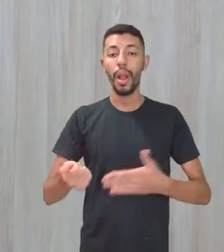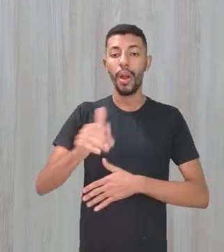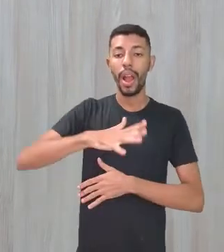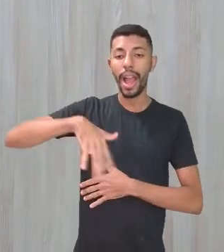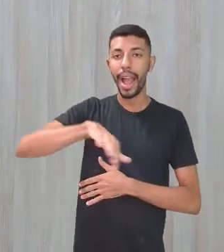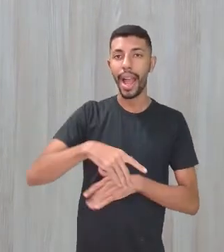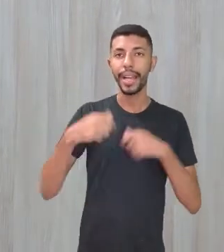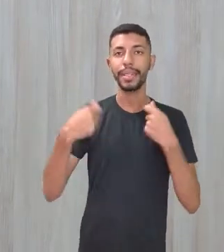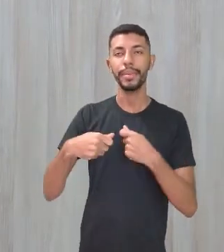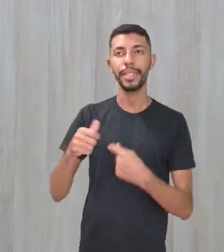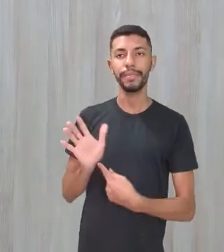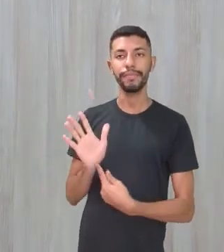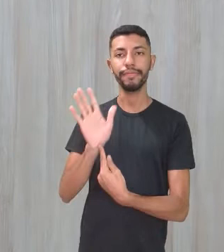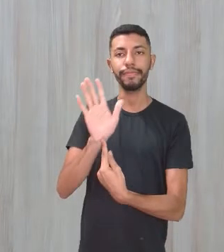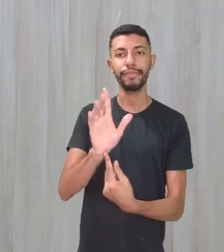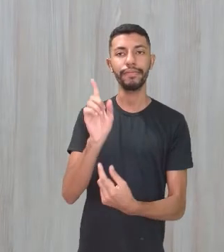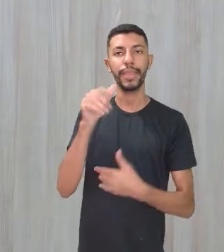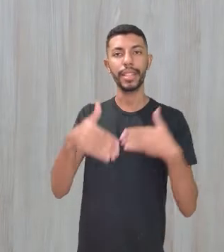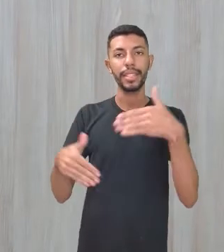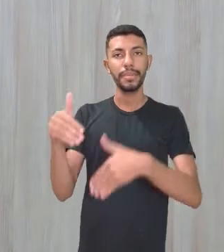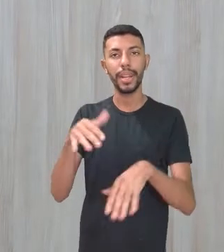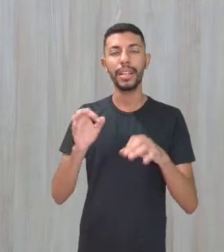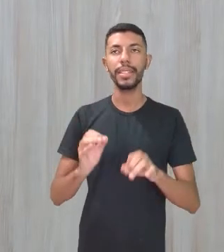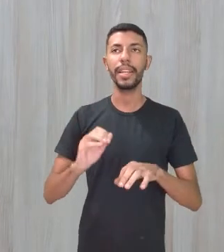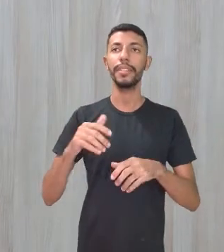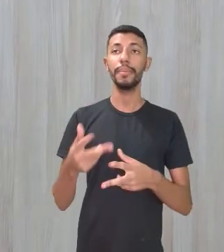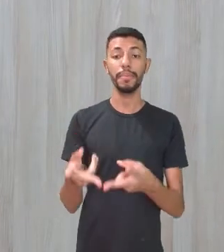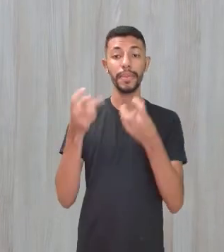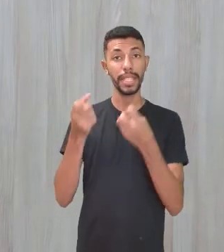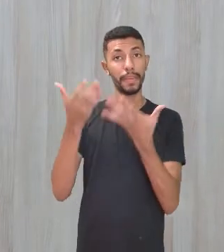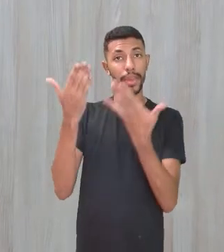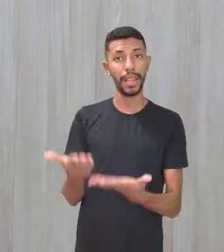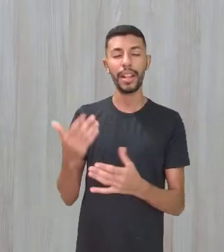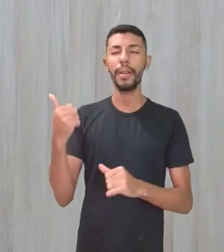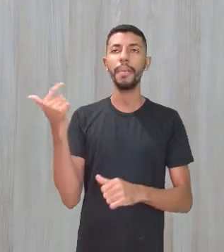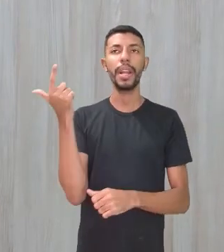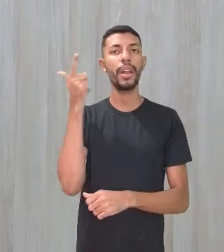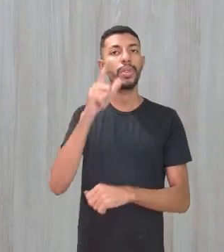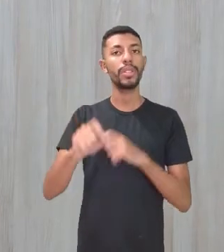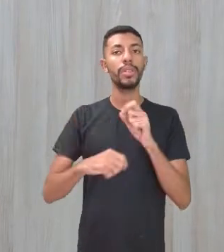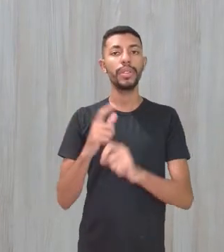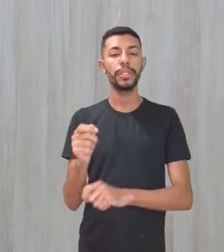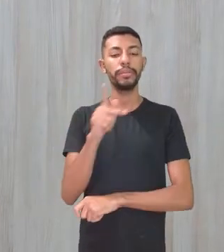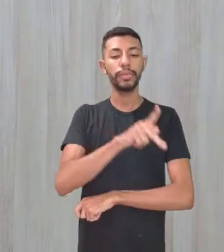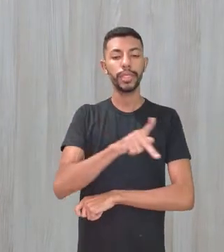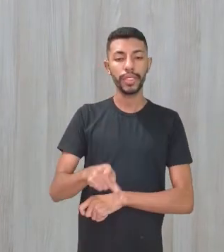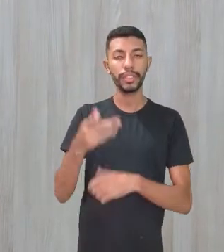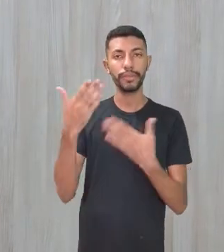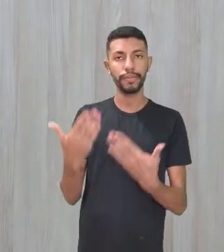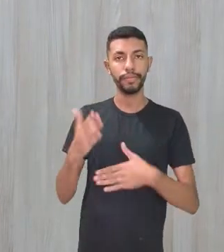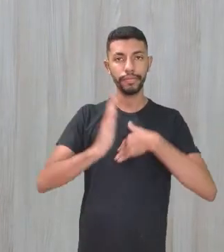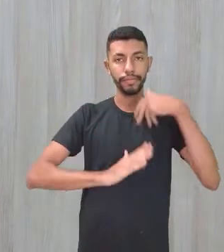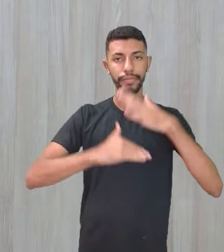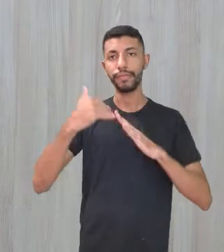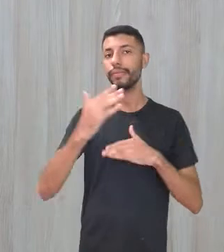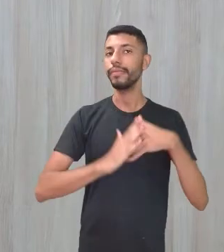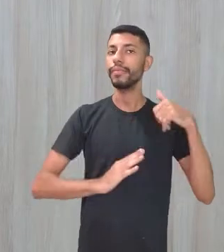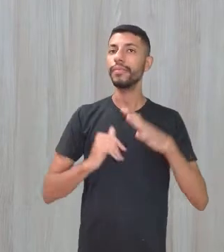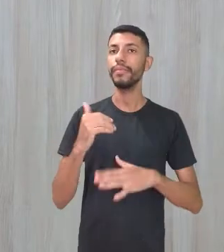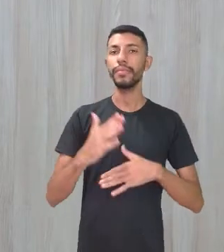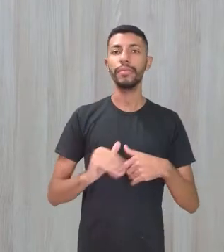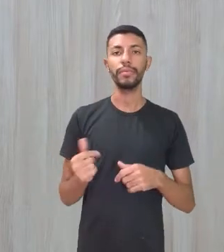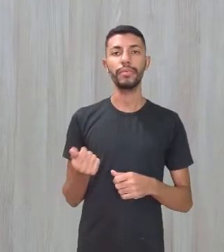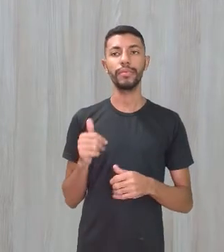ser visto, ser percebido, para que essa professora, esse professor, esse profissional que está